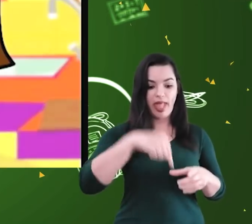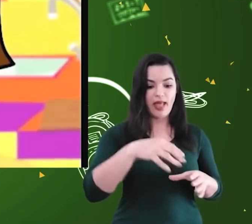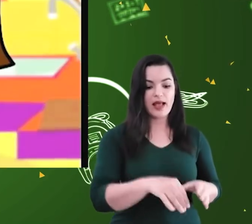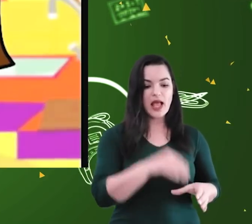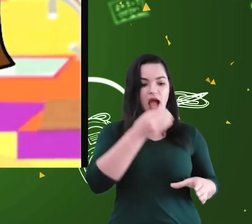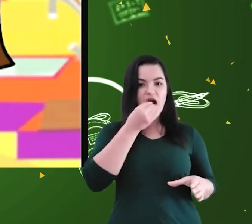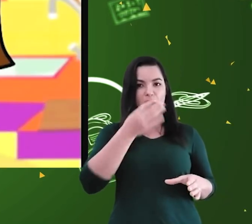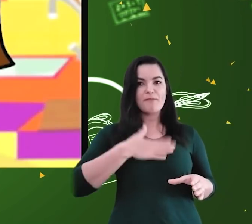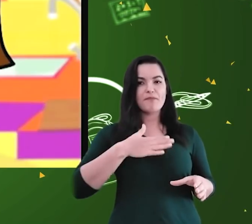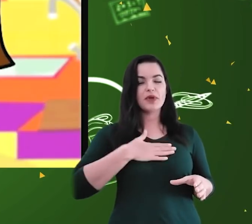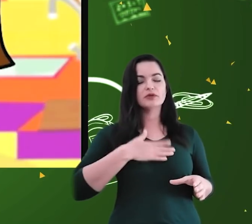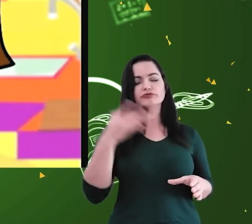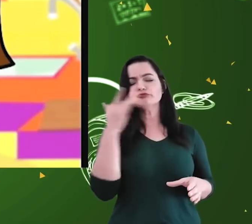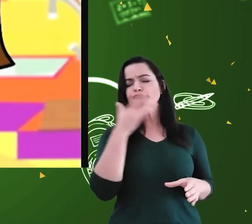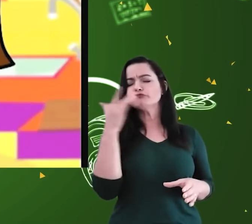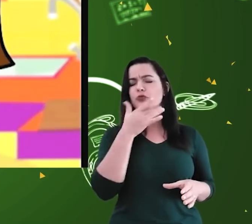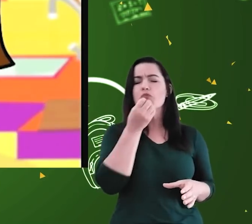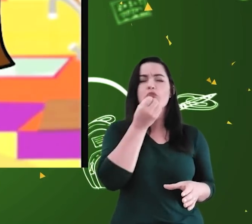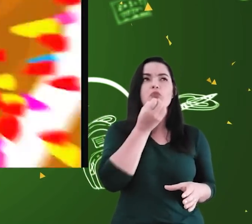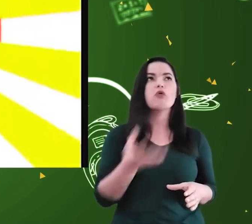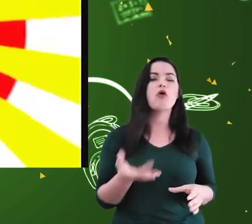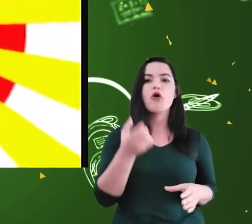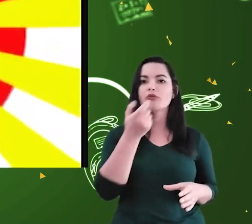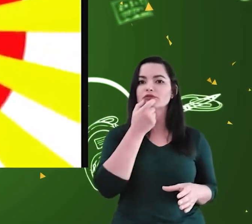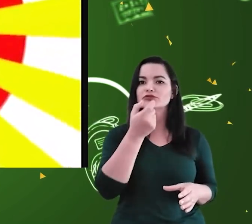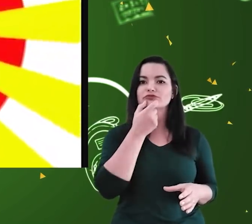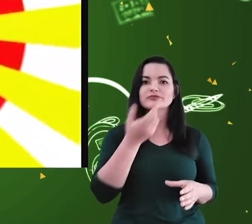Esse biscoito é muito bom.